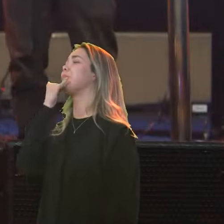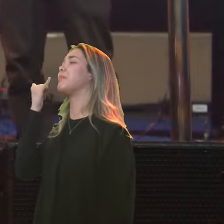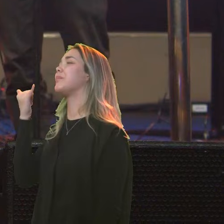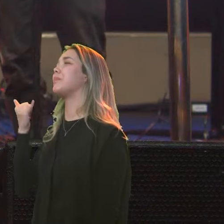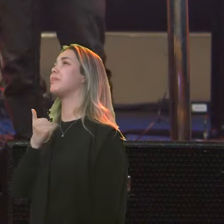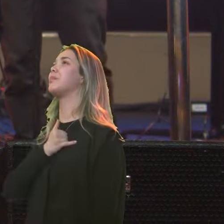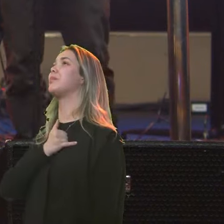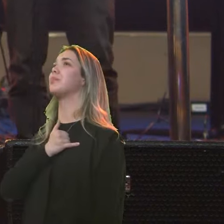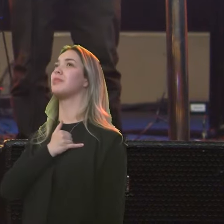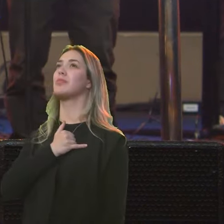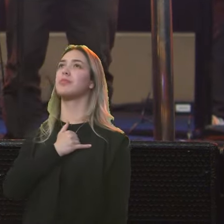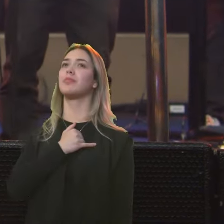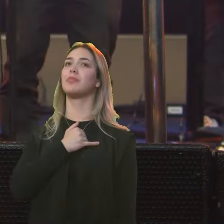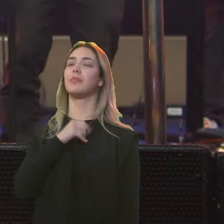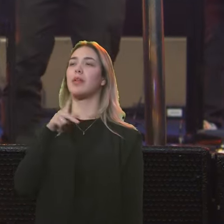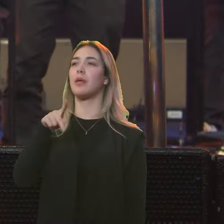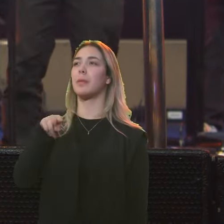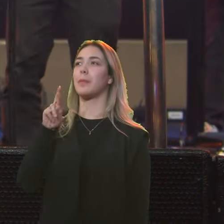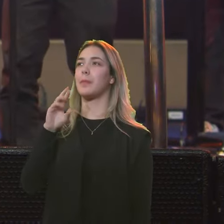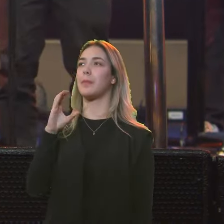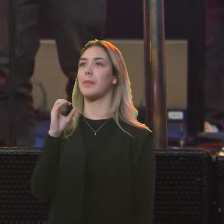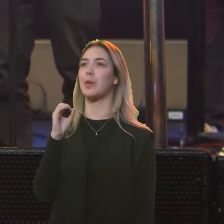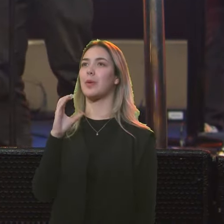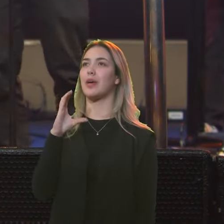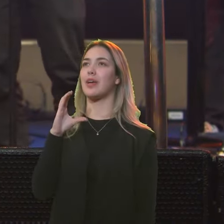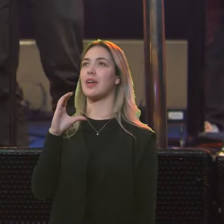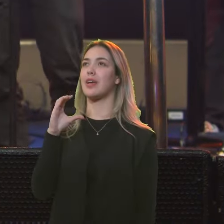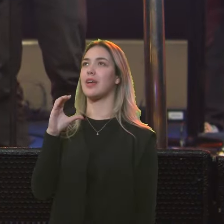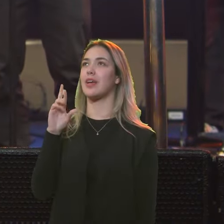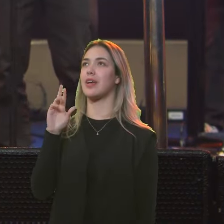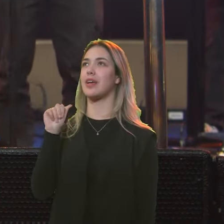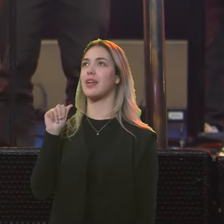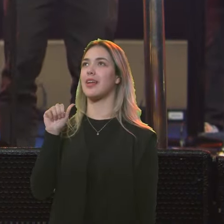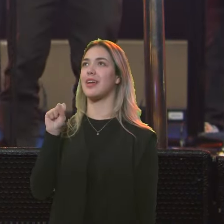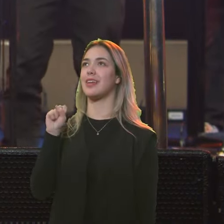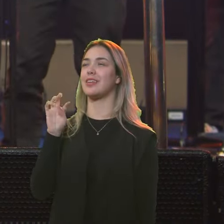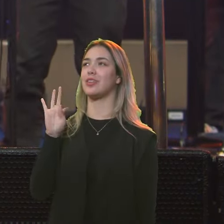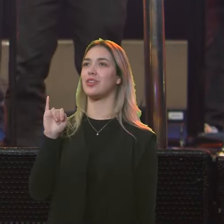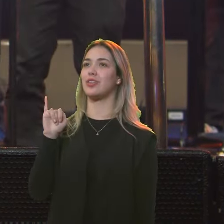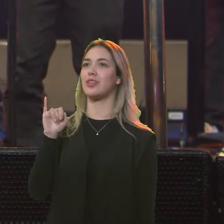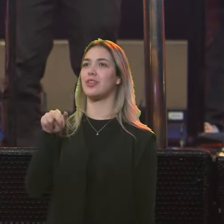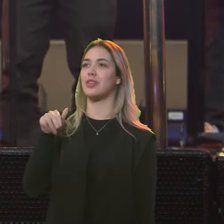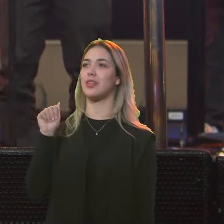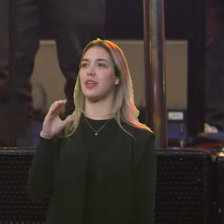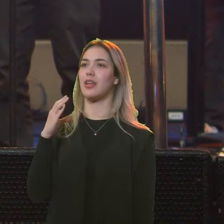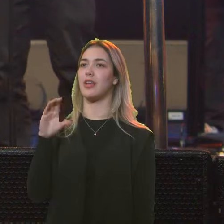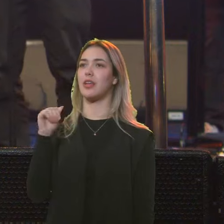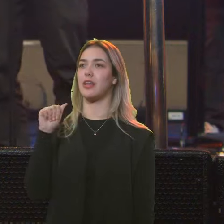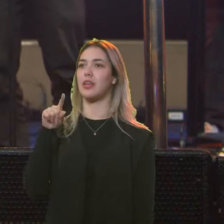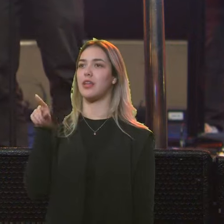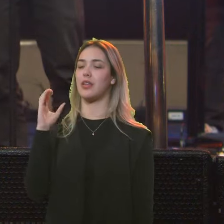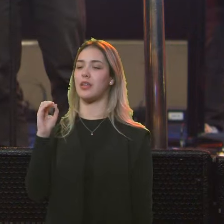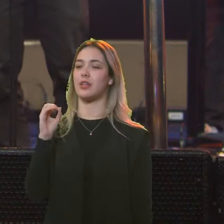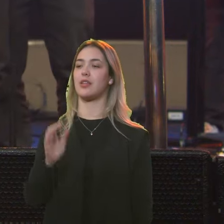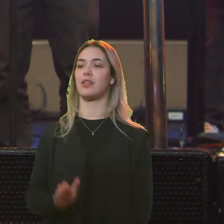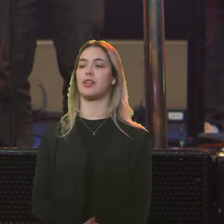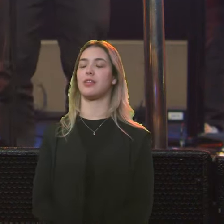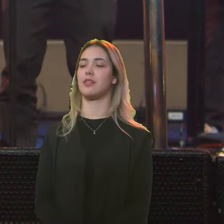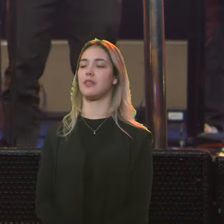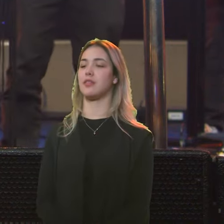depois. A gente deixa a restauração para depois. A gente deixa o perdão de Deus para depois,